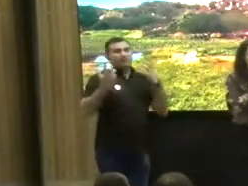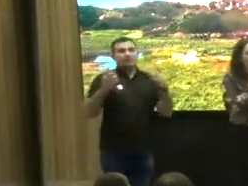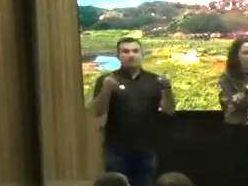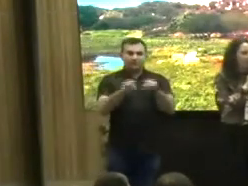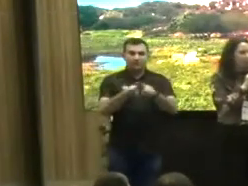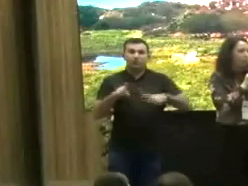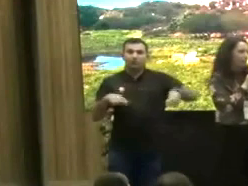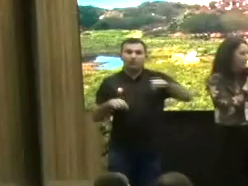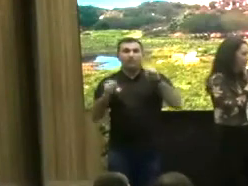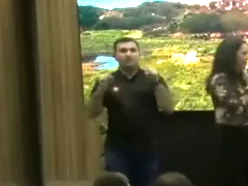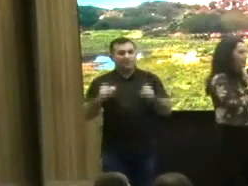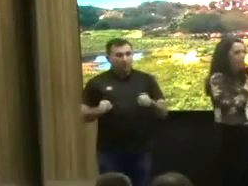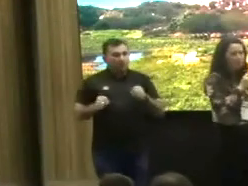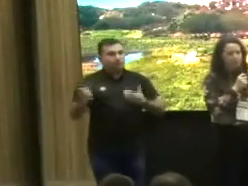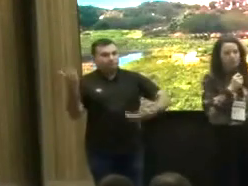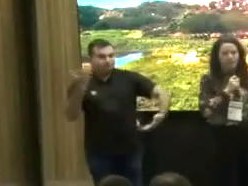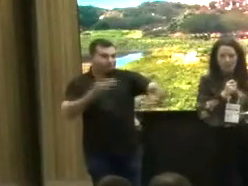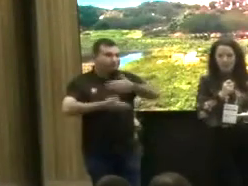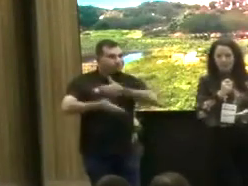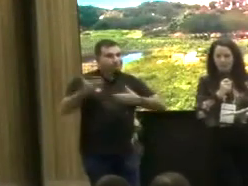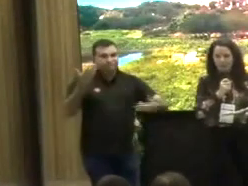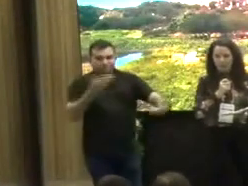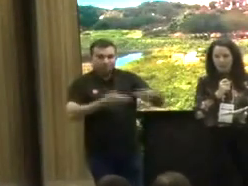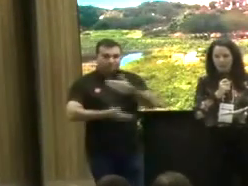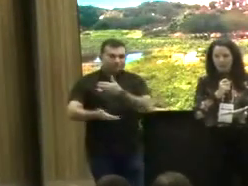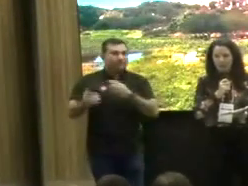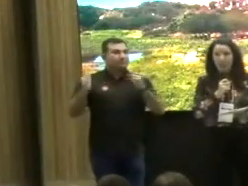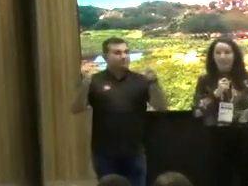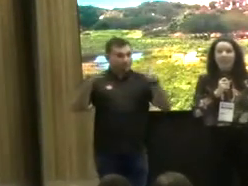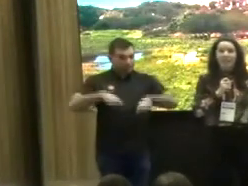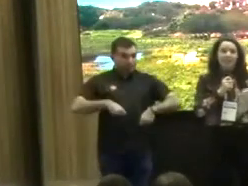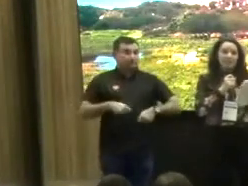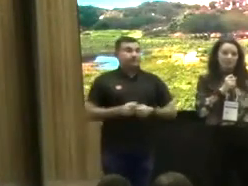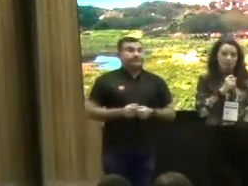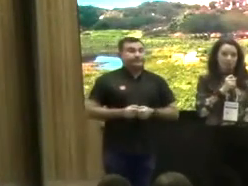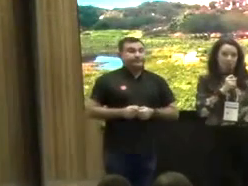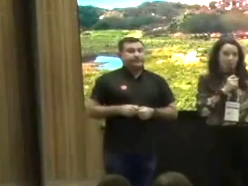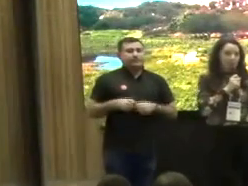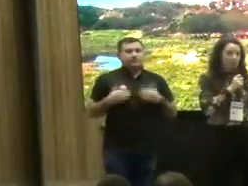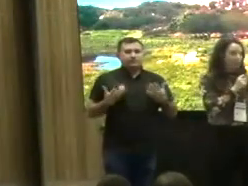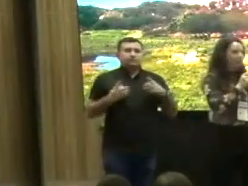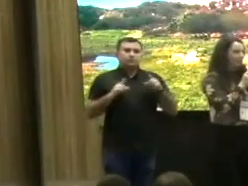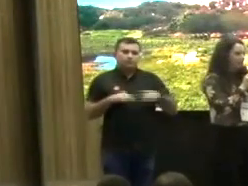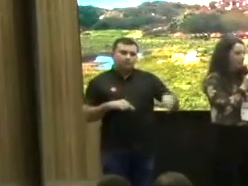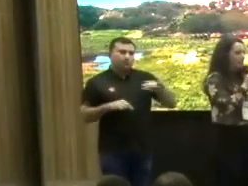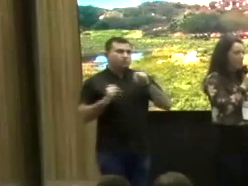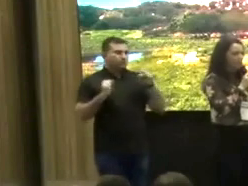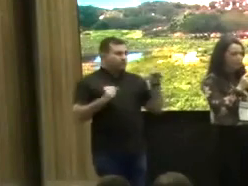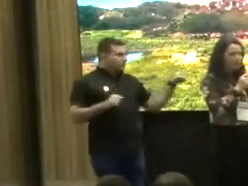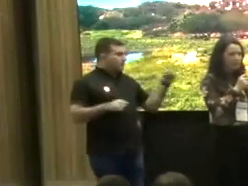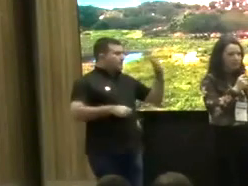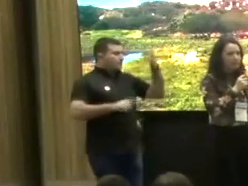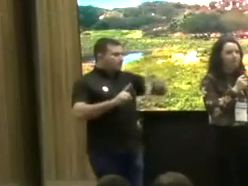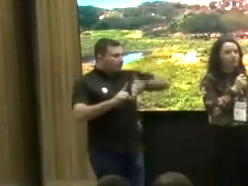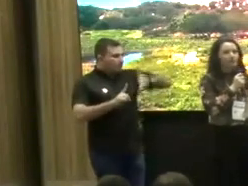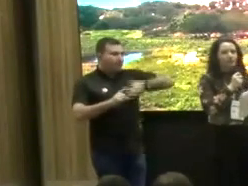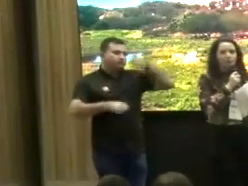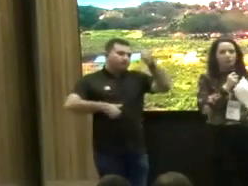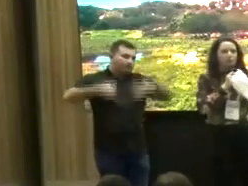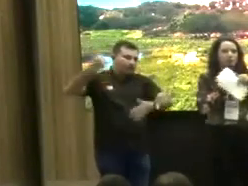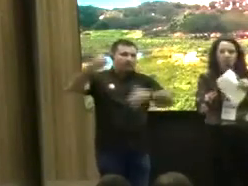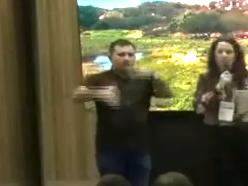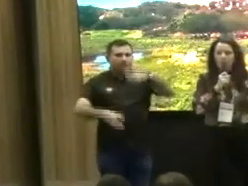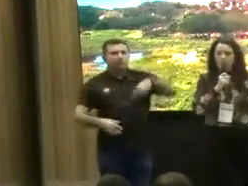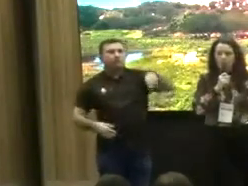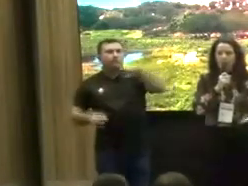gente pudesse tornar esse momento mais interativo possível. Então, que a gente possa, à medida que eles forem falando,